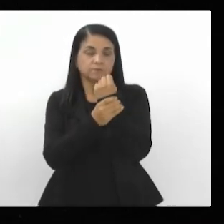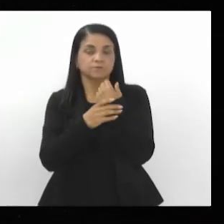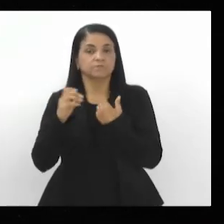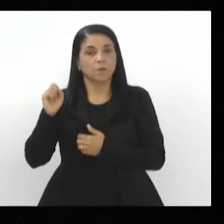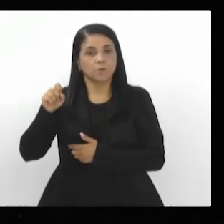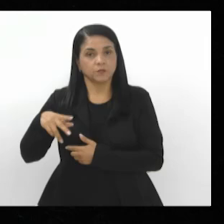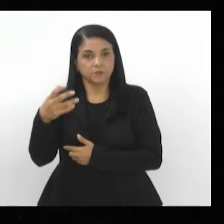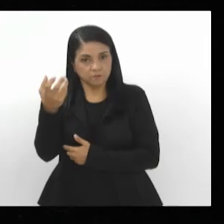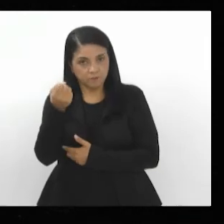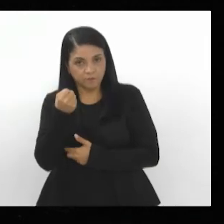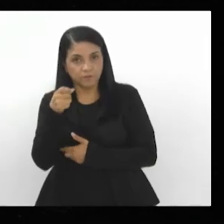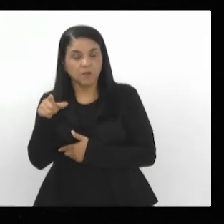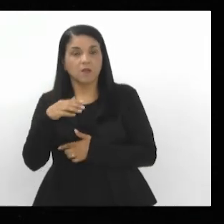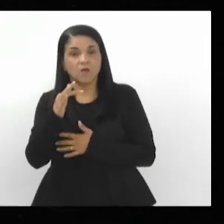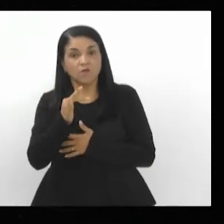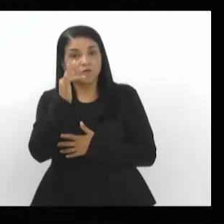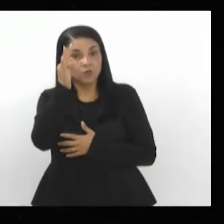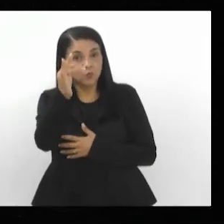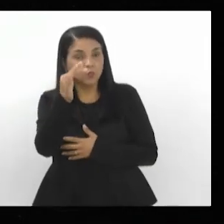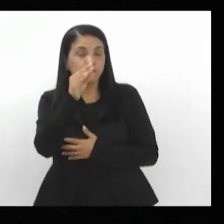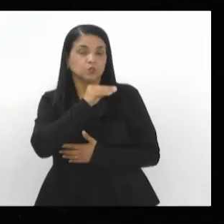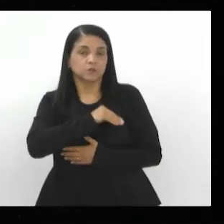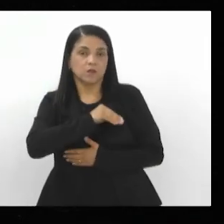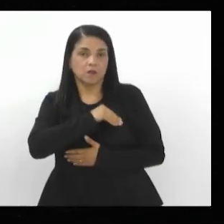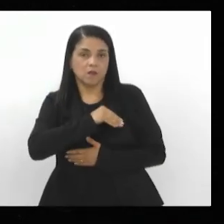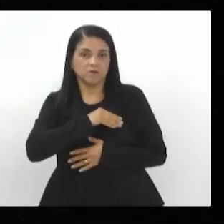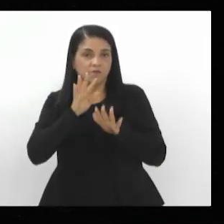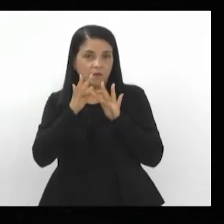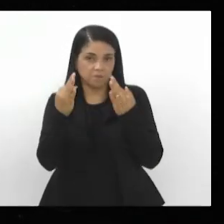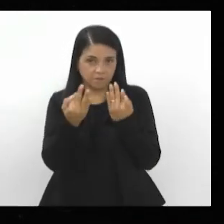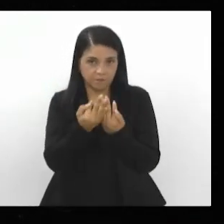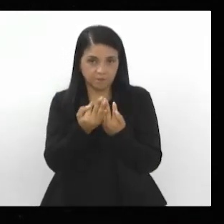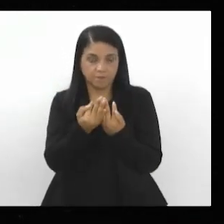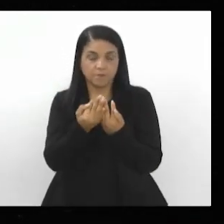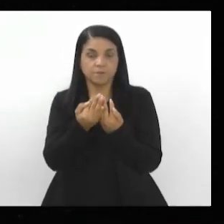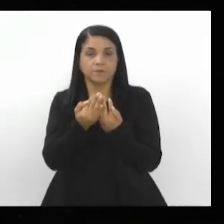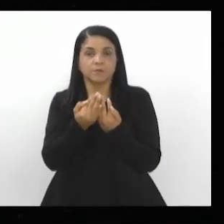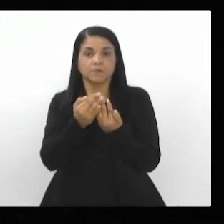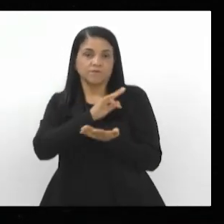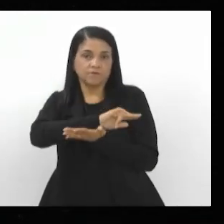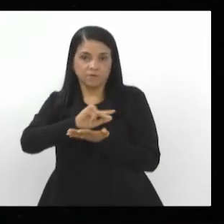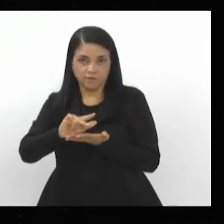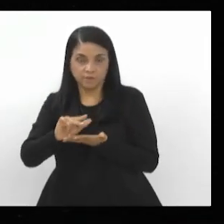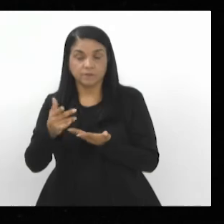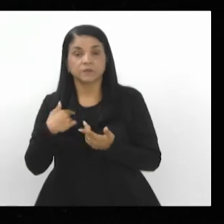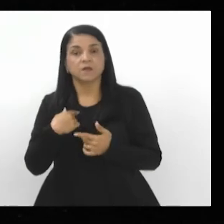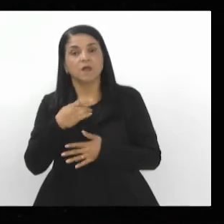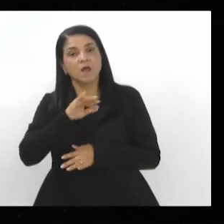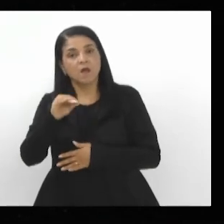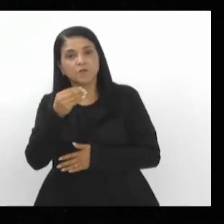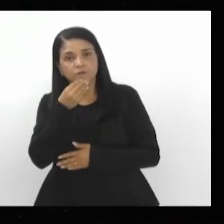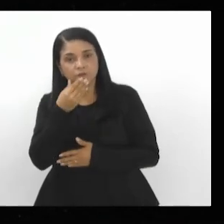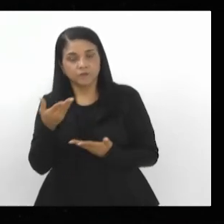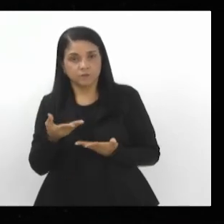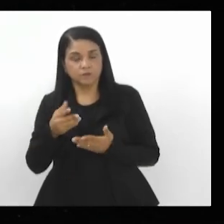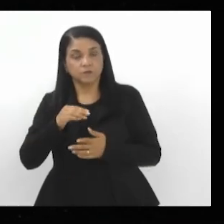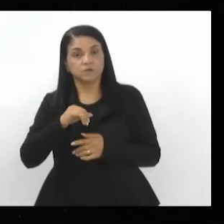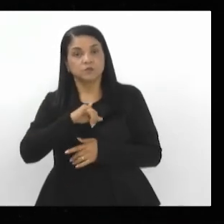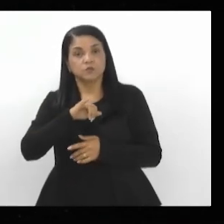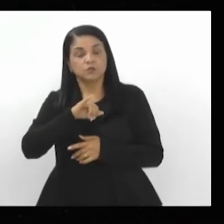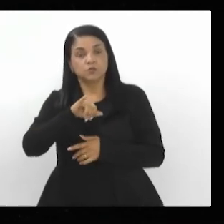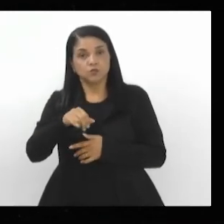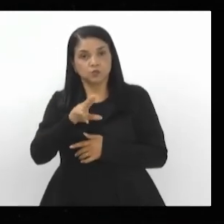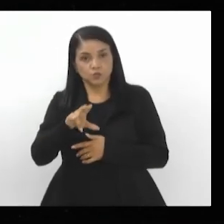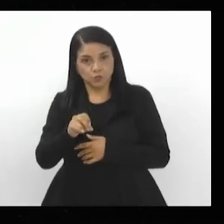é assegurar o futuro de milhares de famílias. E aproveito aqui também para dizer que em junho desse ano,